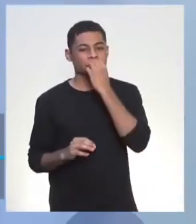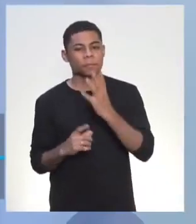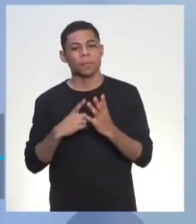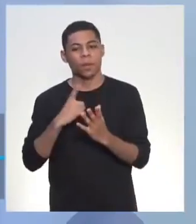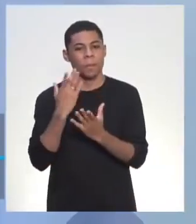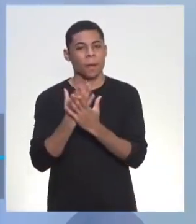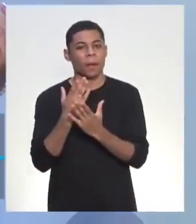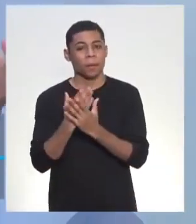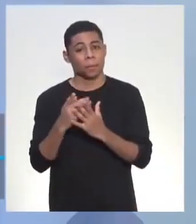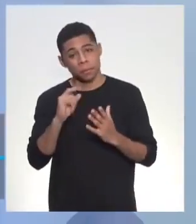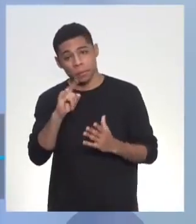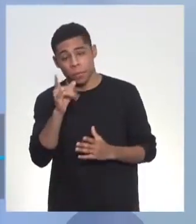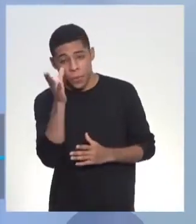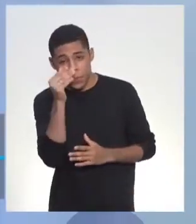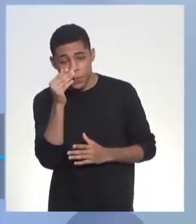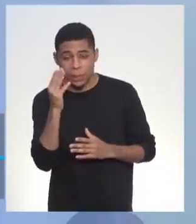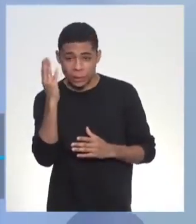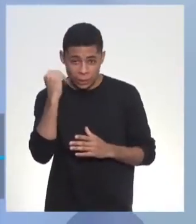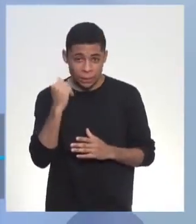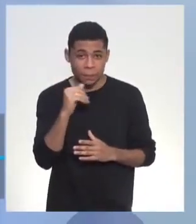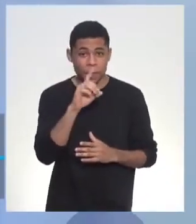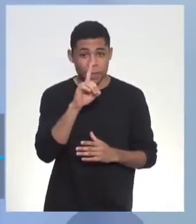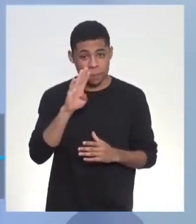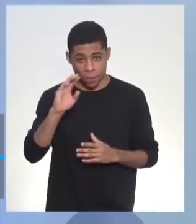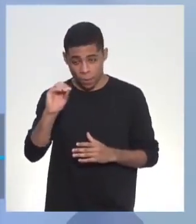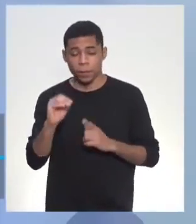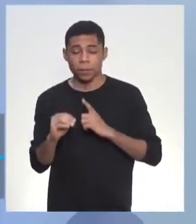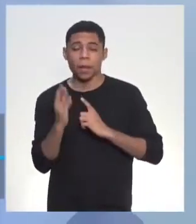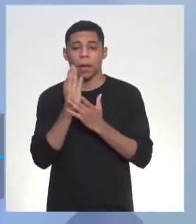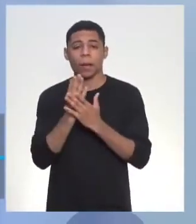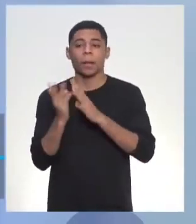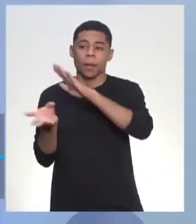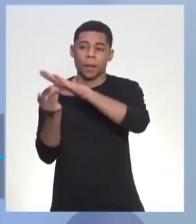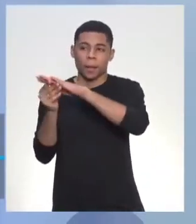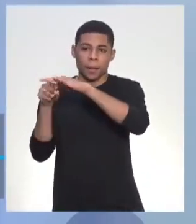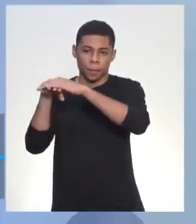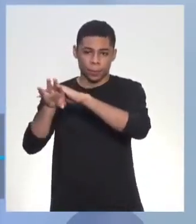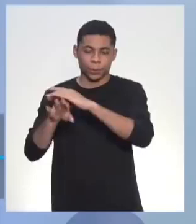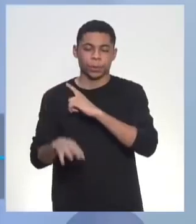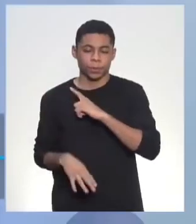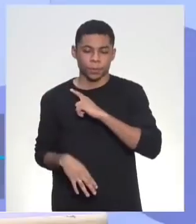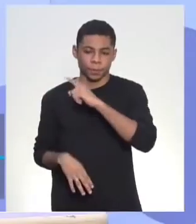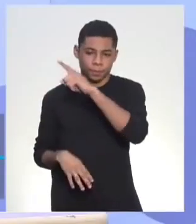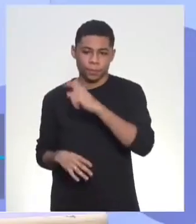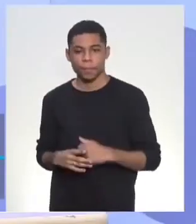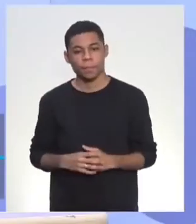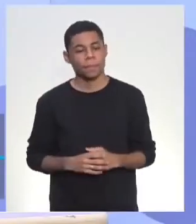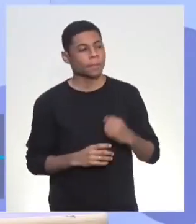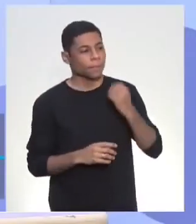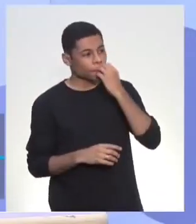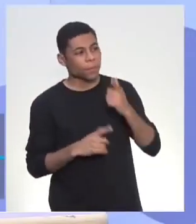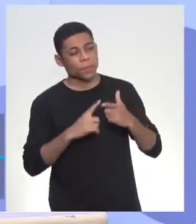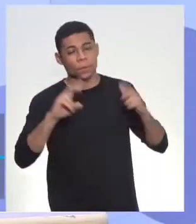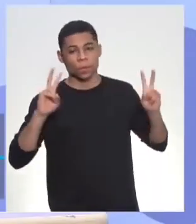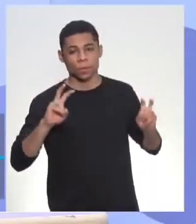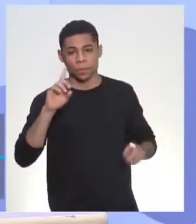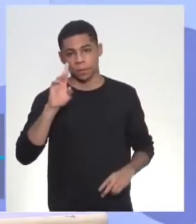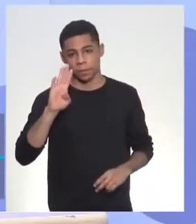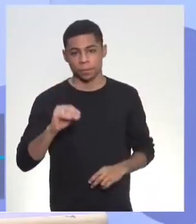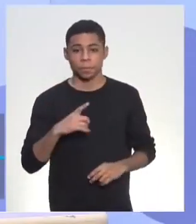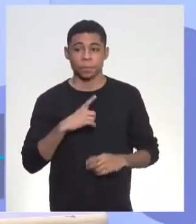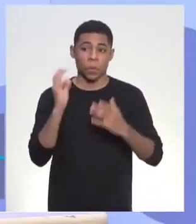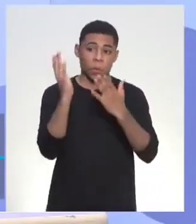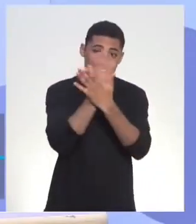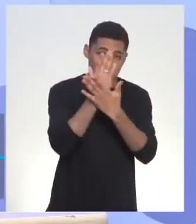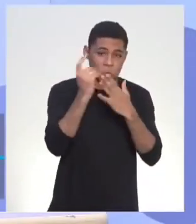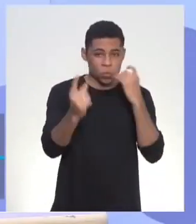aula, inclusive, se alguém tiver curiosidade sobre DBO, tem uma aula no repositório. Está no repositório. Essa tá, sobre né? DBO. É, tem algumas que não estão,